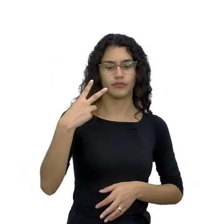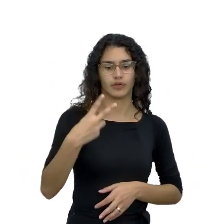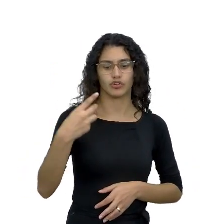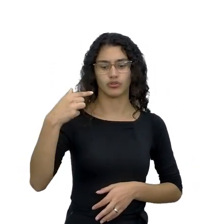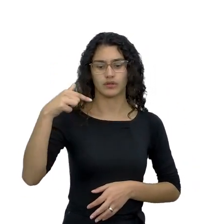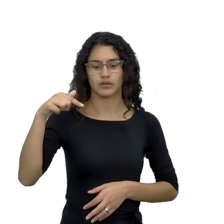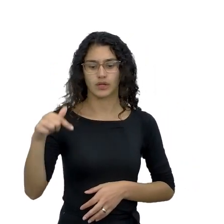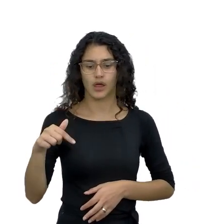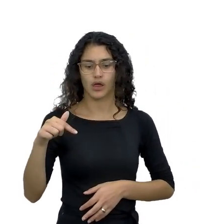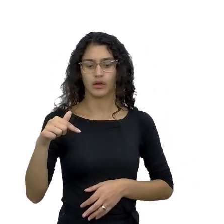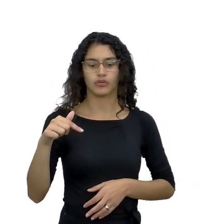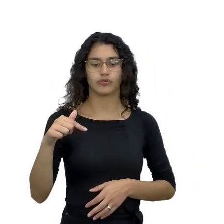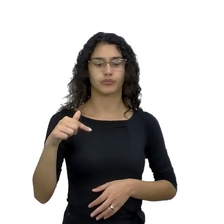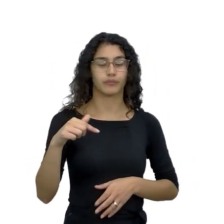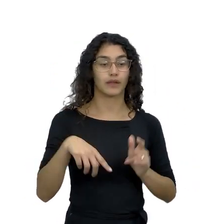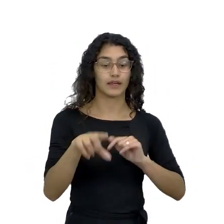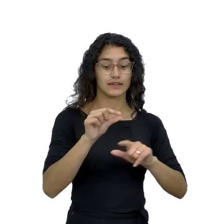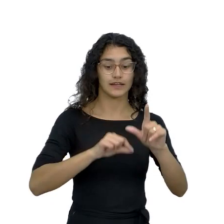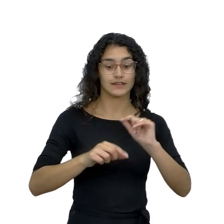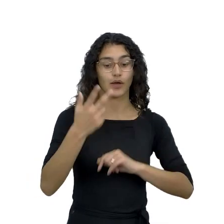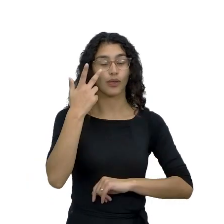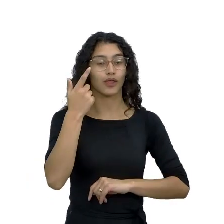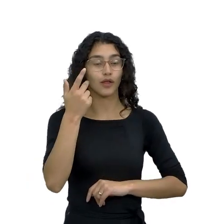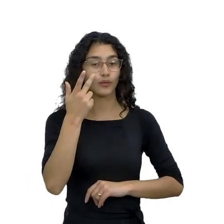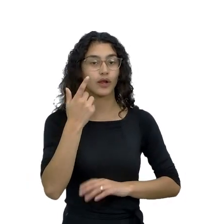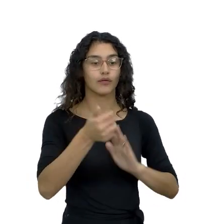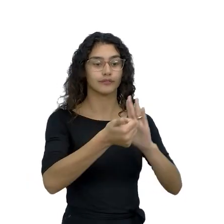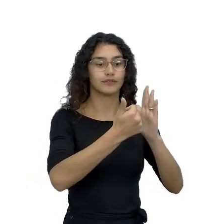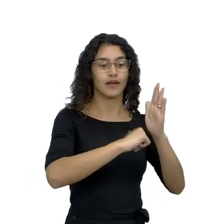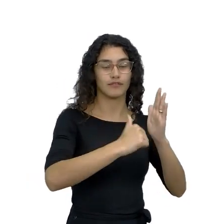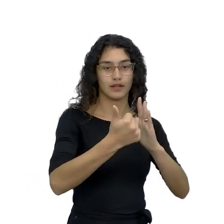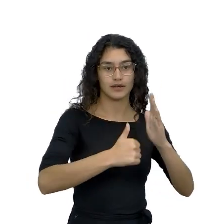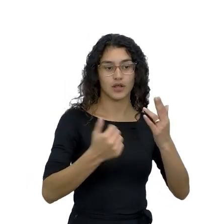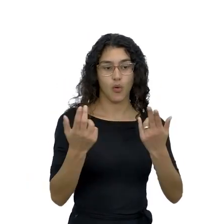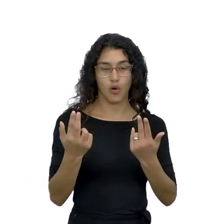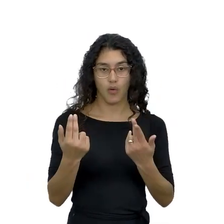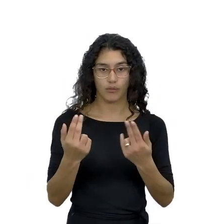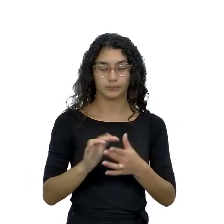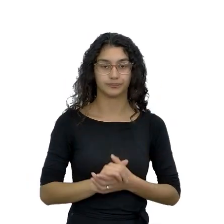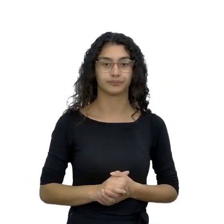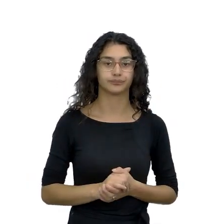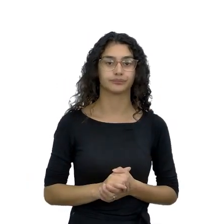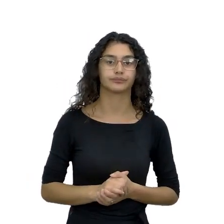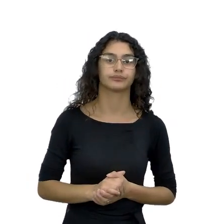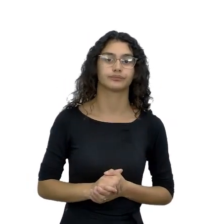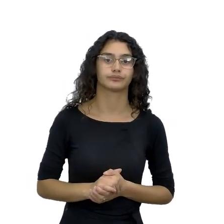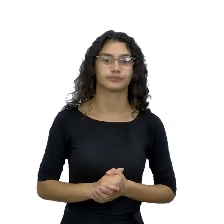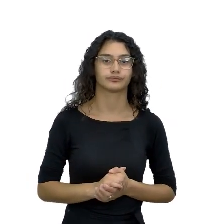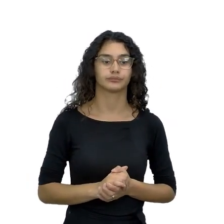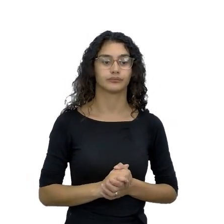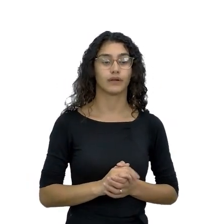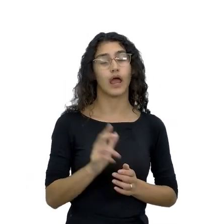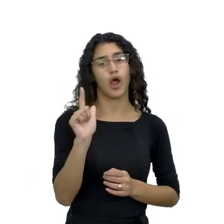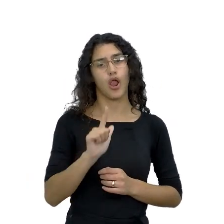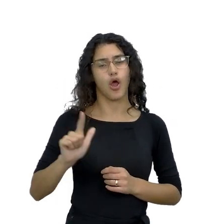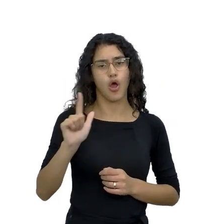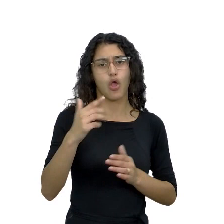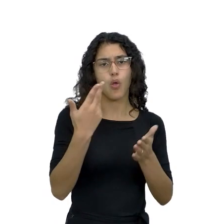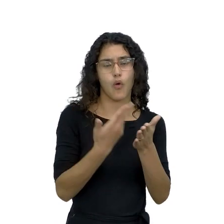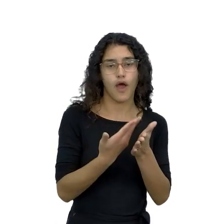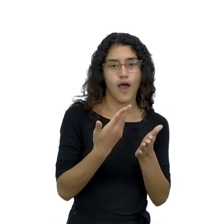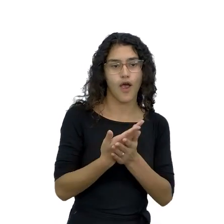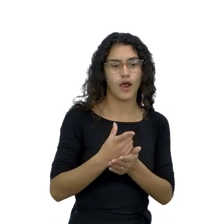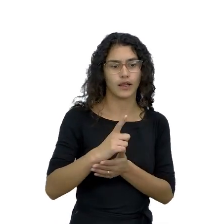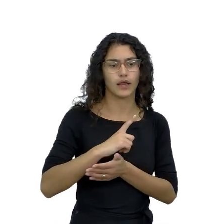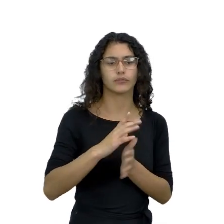a atuação da seleção natural na variação de uma mesma espécie. É lógico, essa aula ela